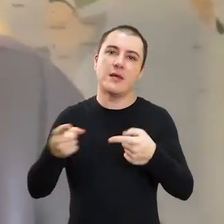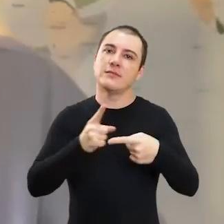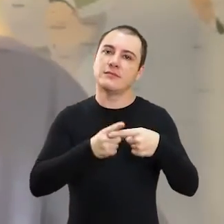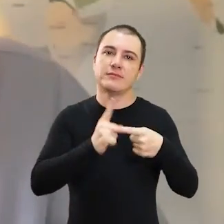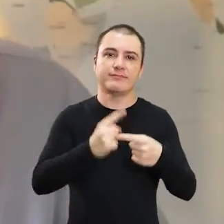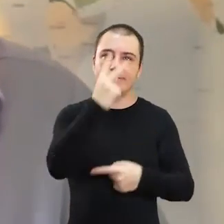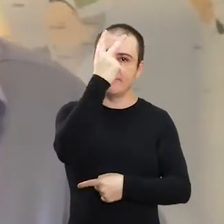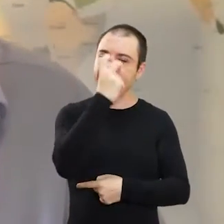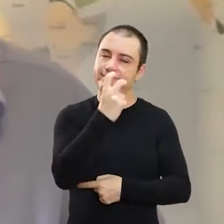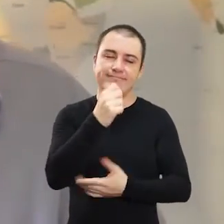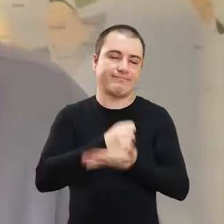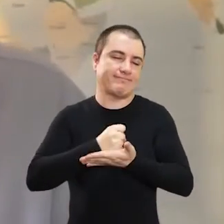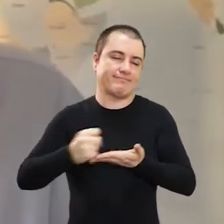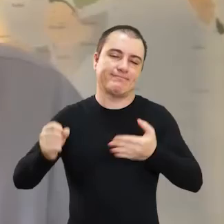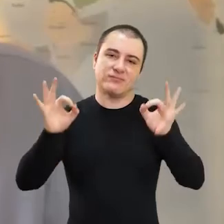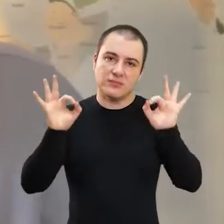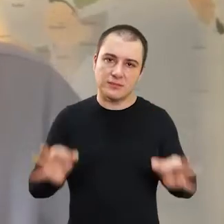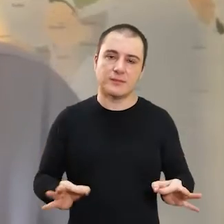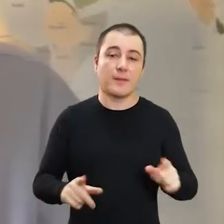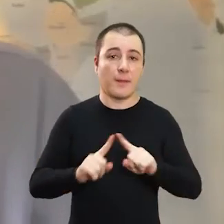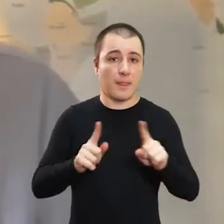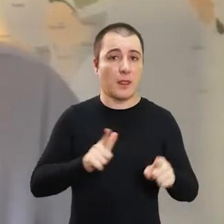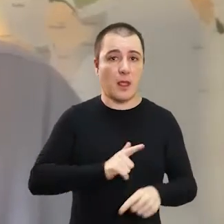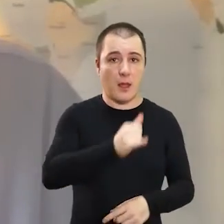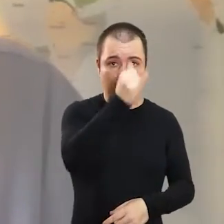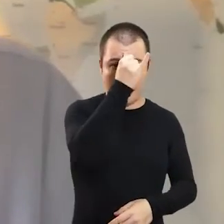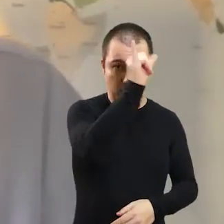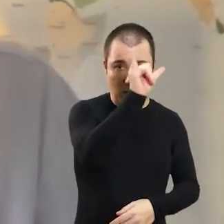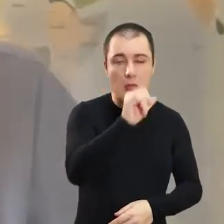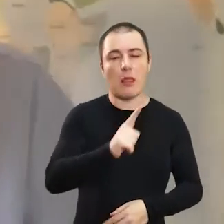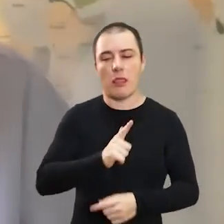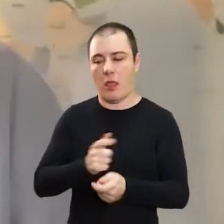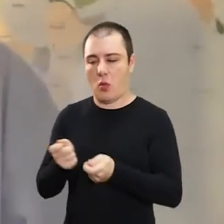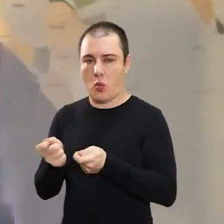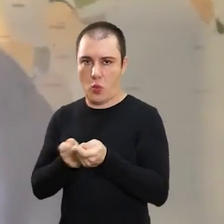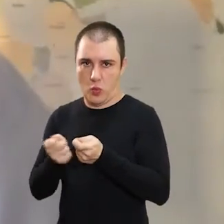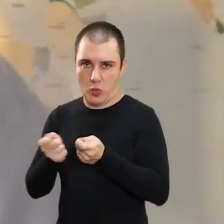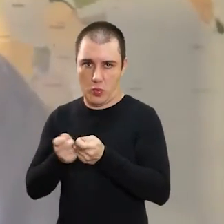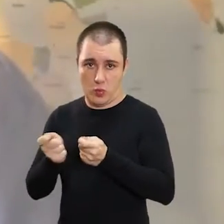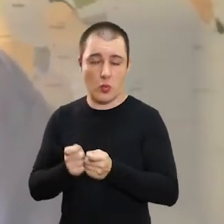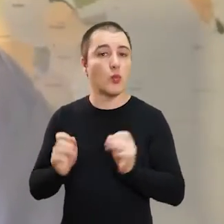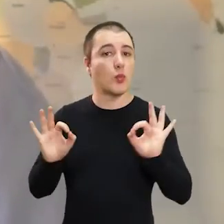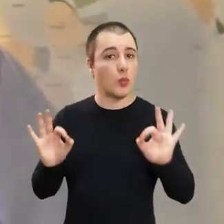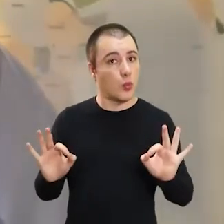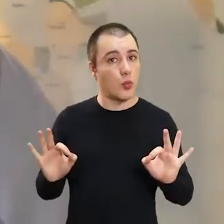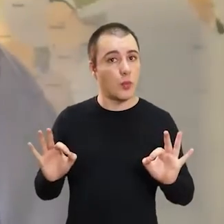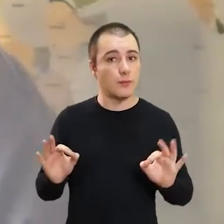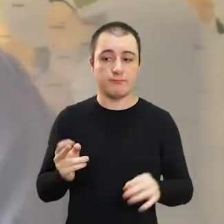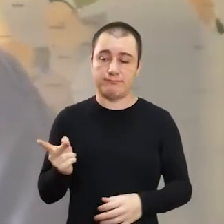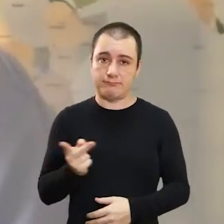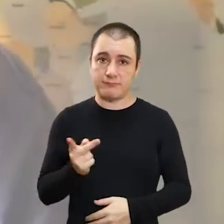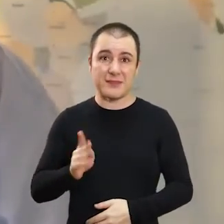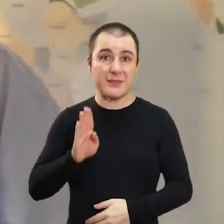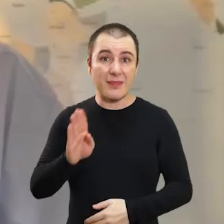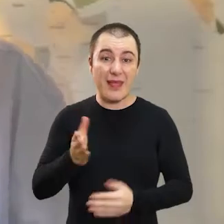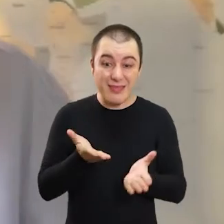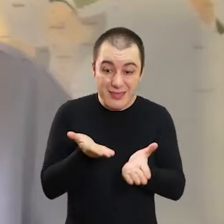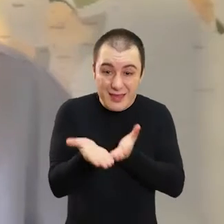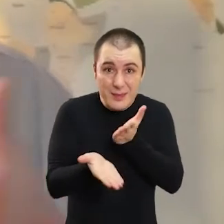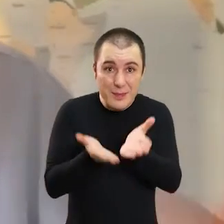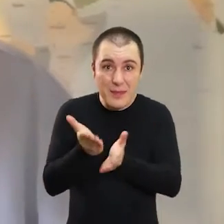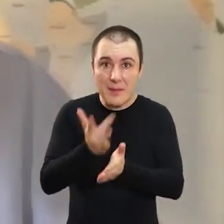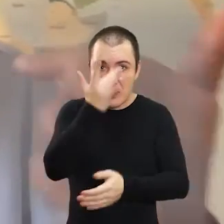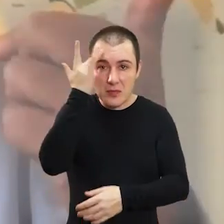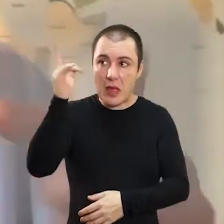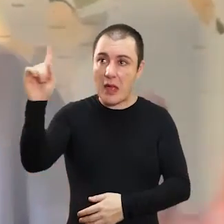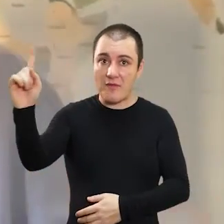de cegueira irreversível. Então, ela tem a prevenção e ela tem o controle, né, da progressão. Agora, o tratamento,